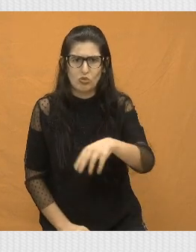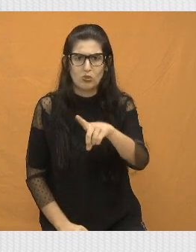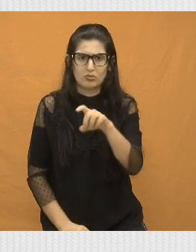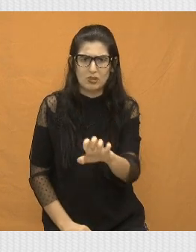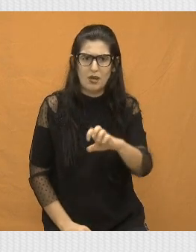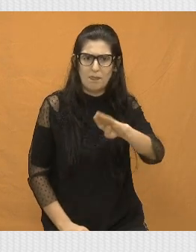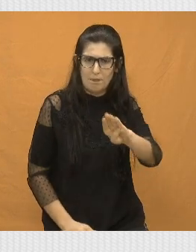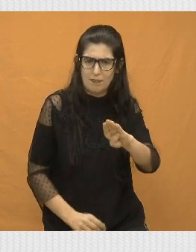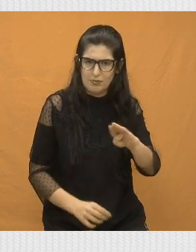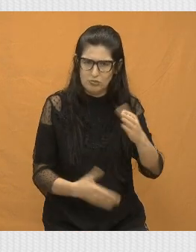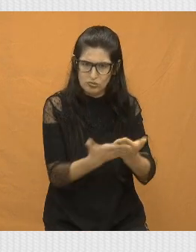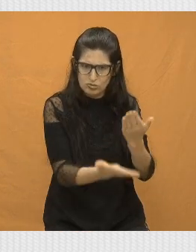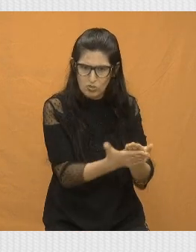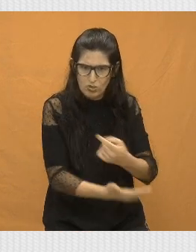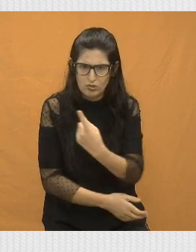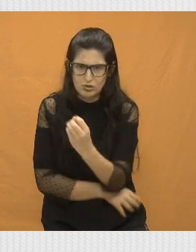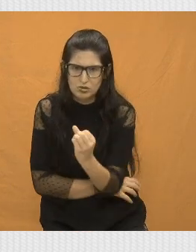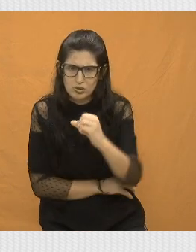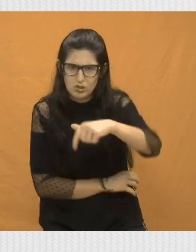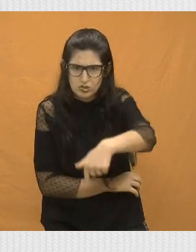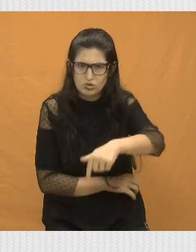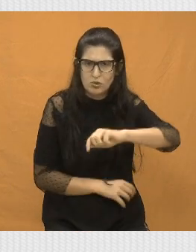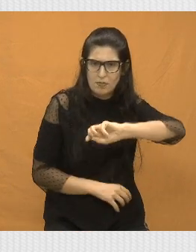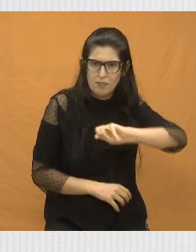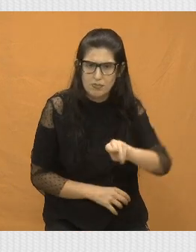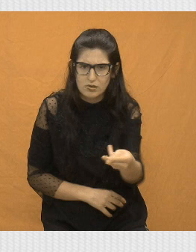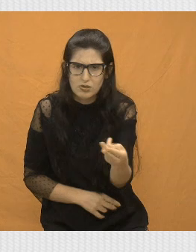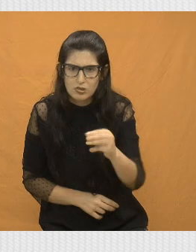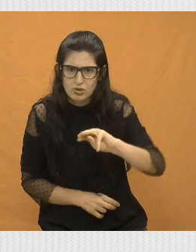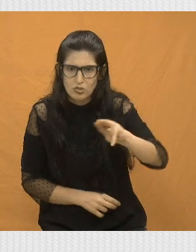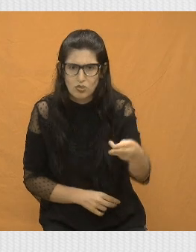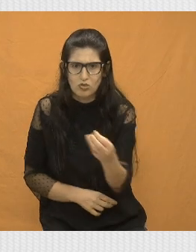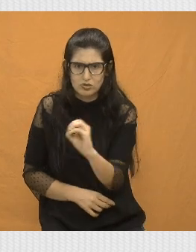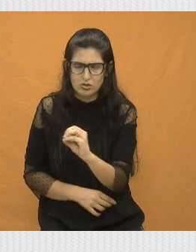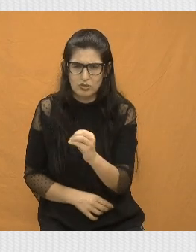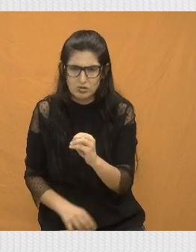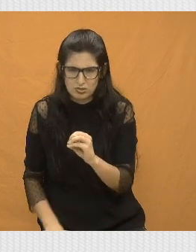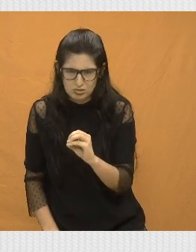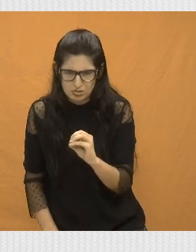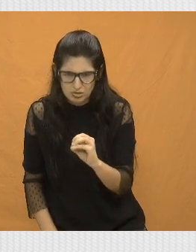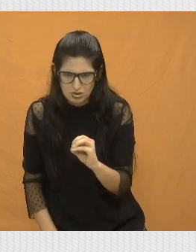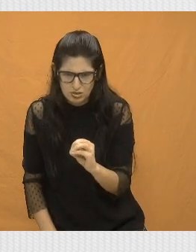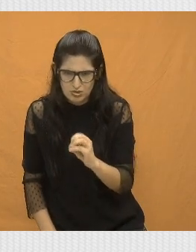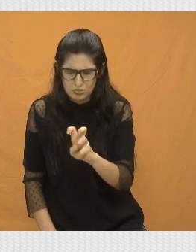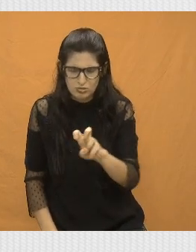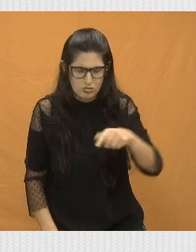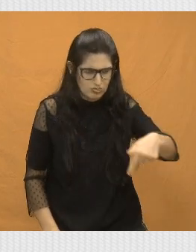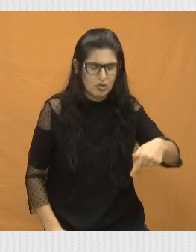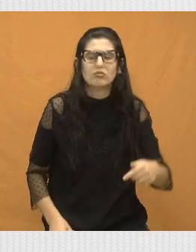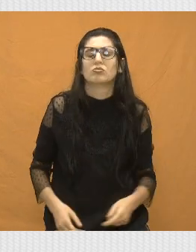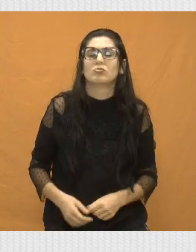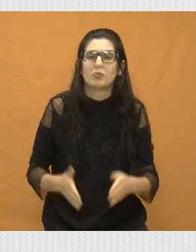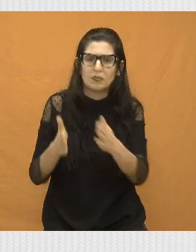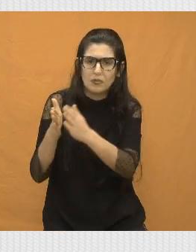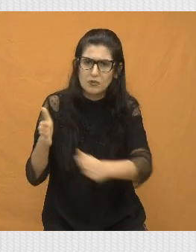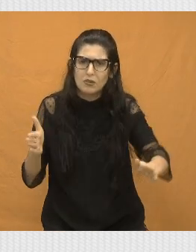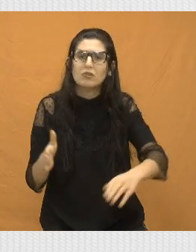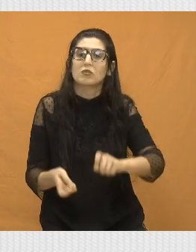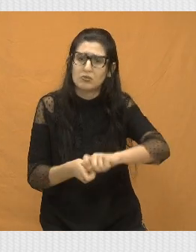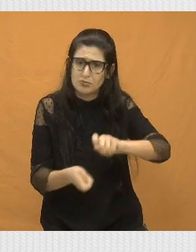107 milhões e 57 mil, realizado no primeiro quadrimestre, 34